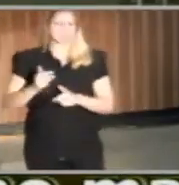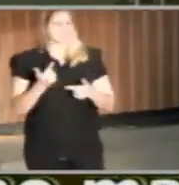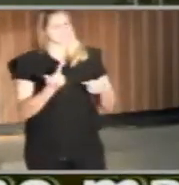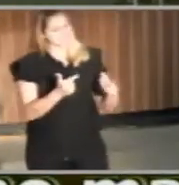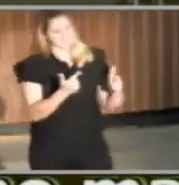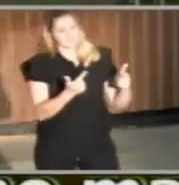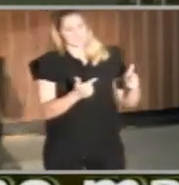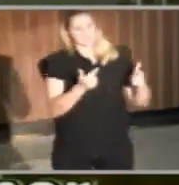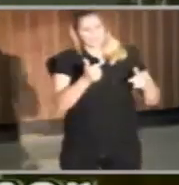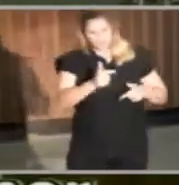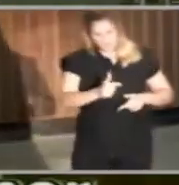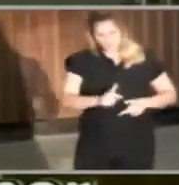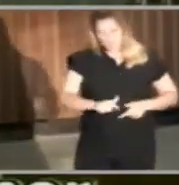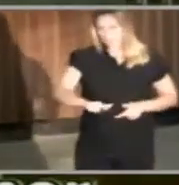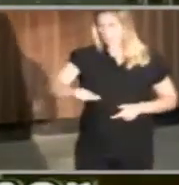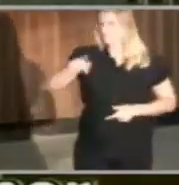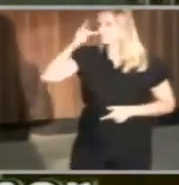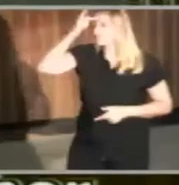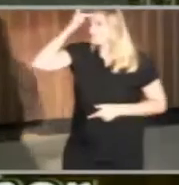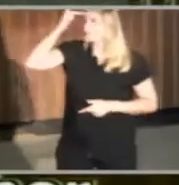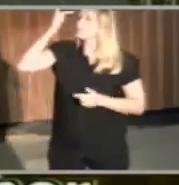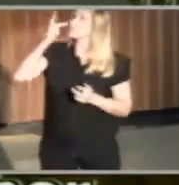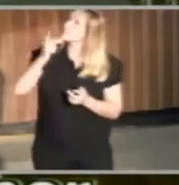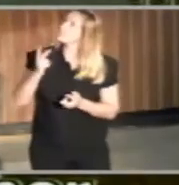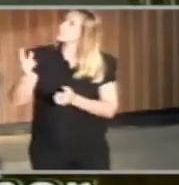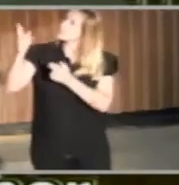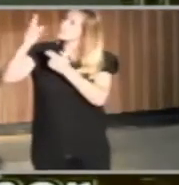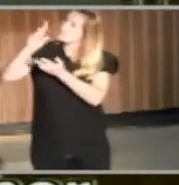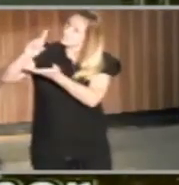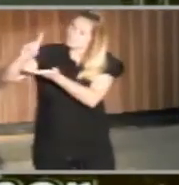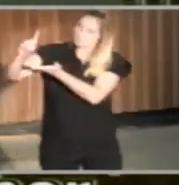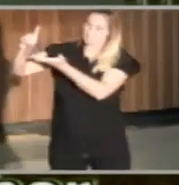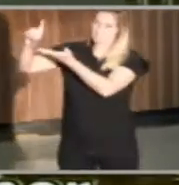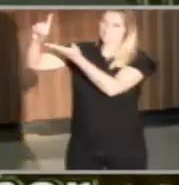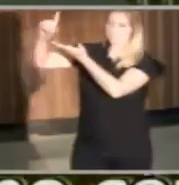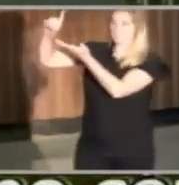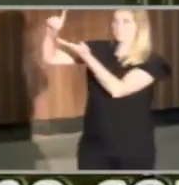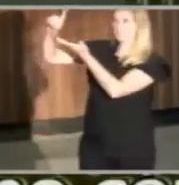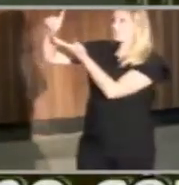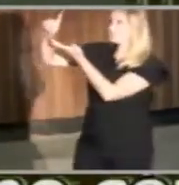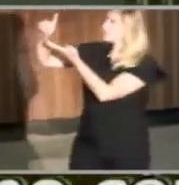no mar Deus como o Senhor.